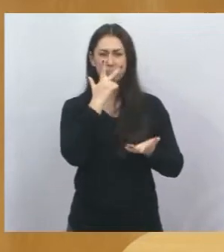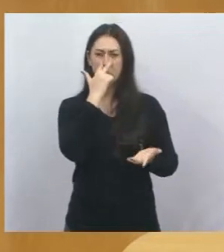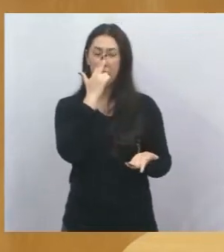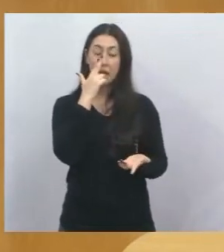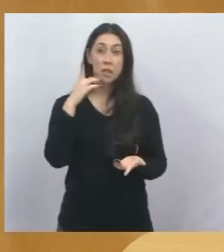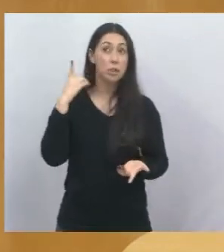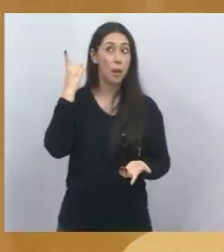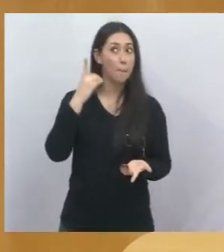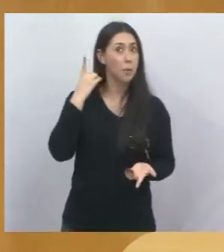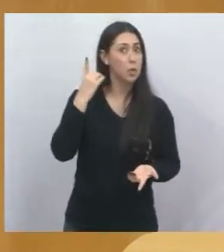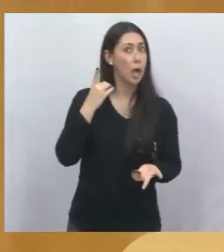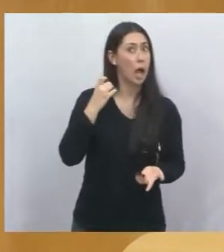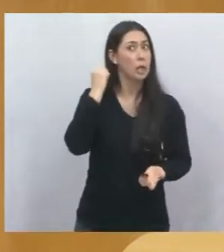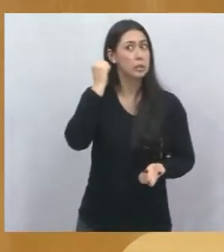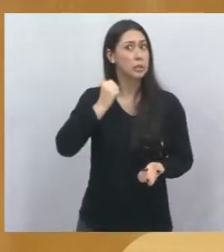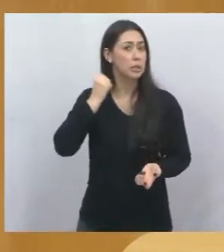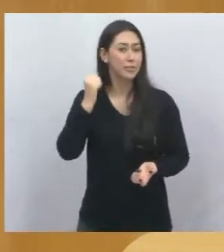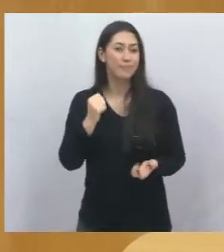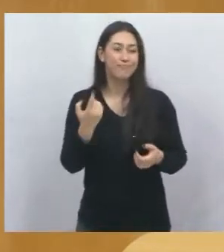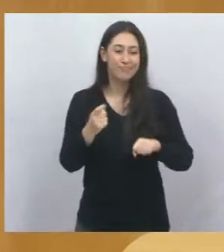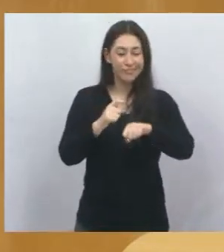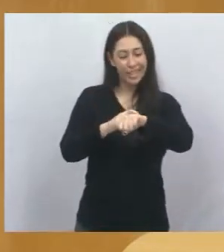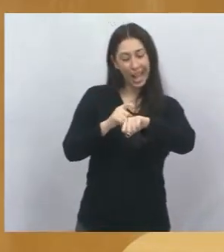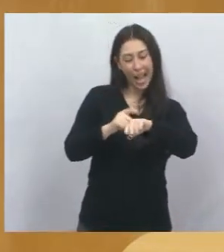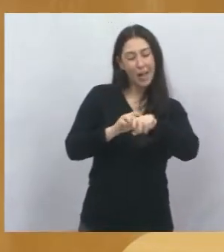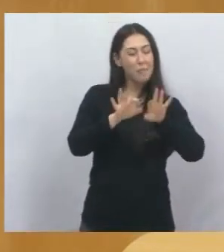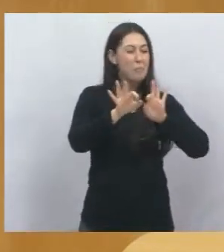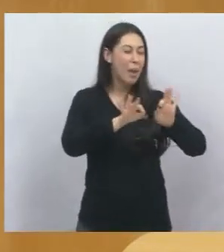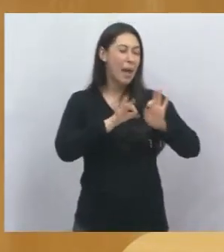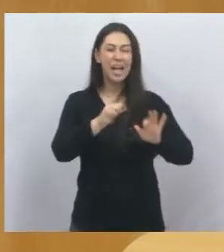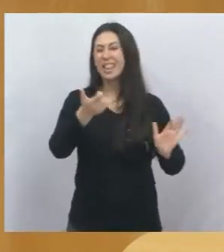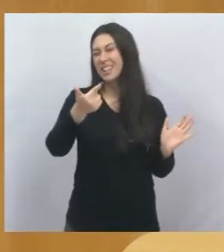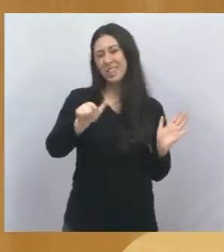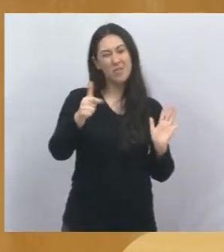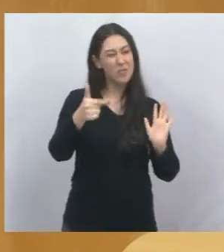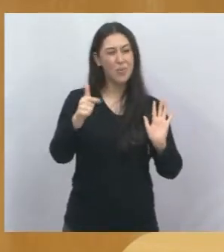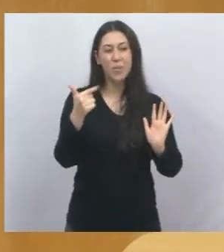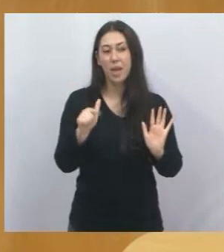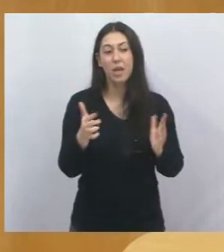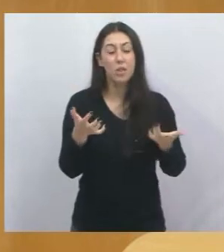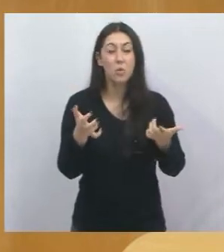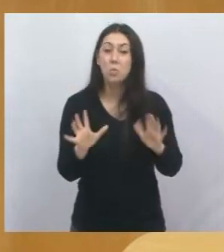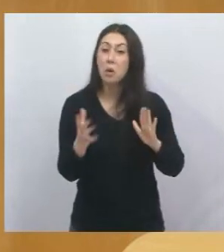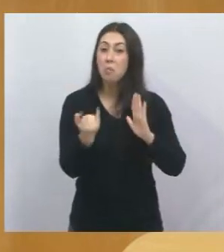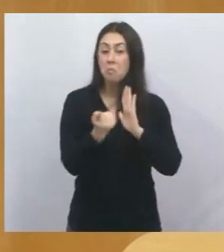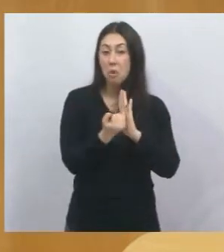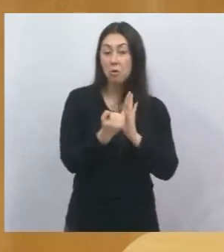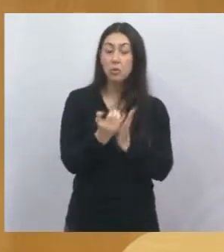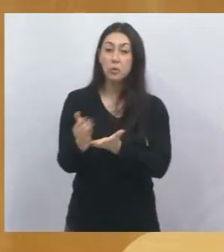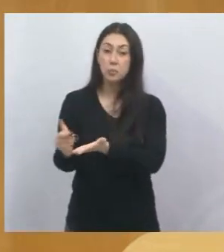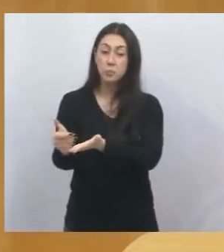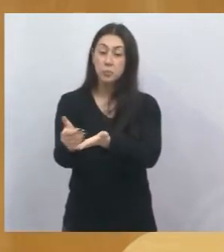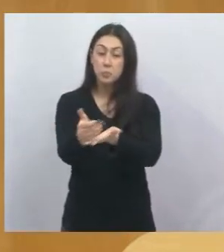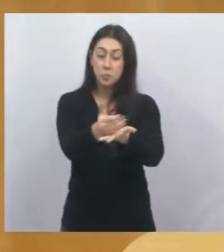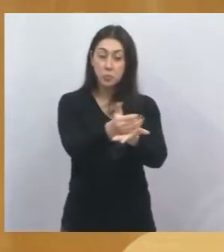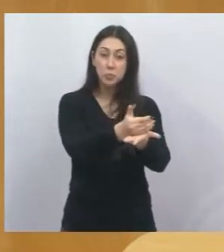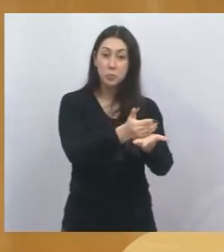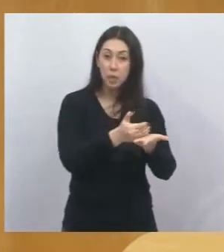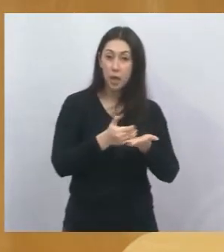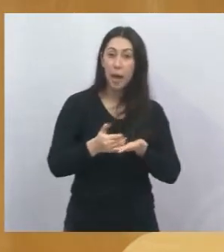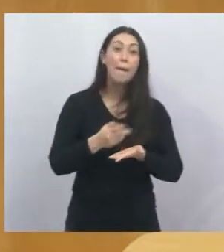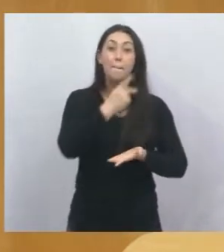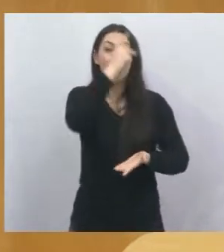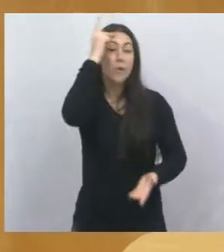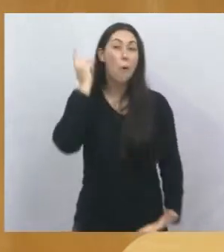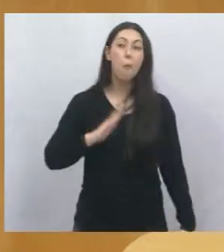deputados e senadores não têm tempo, né, para fazer a tributação correta sobre os